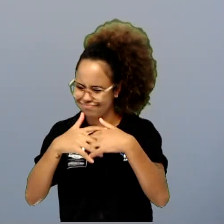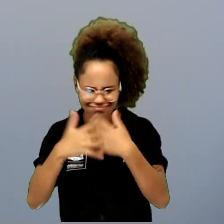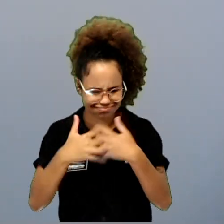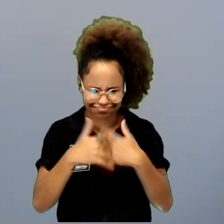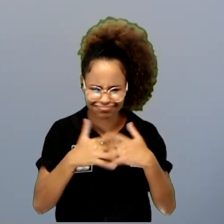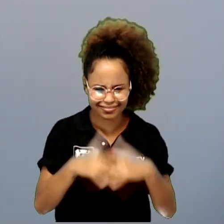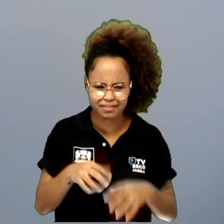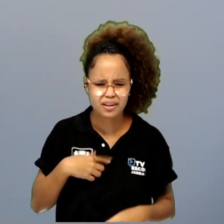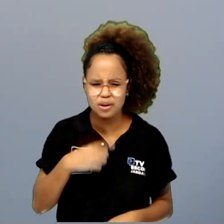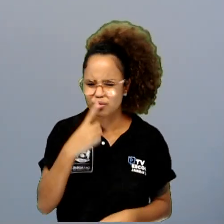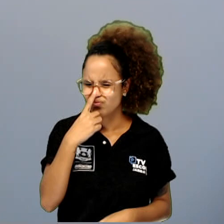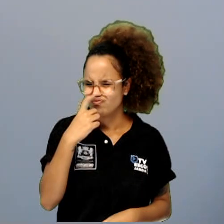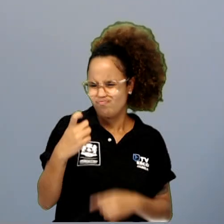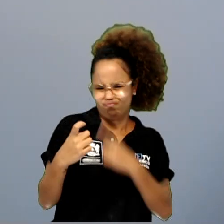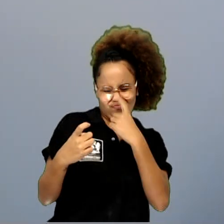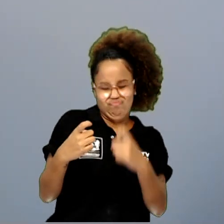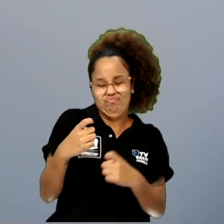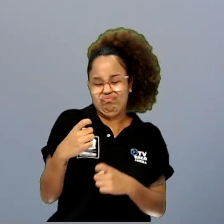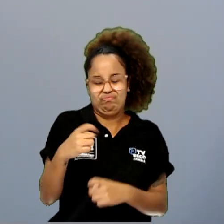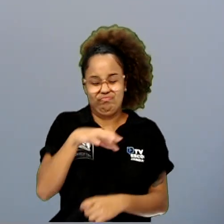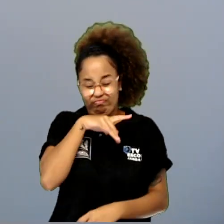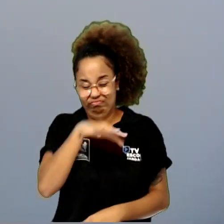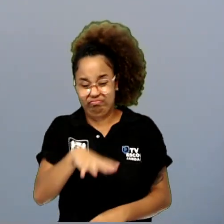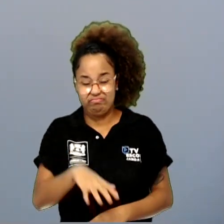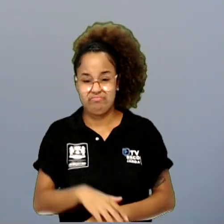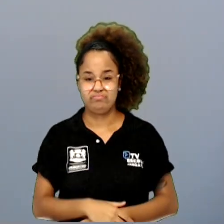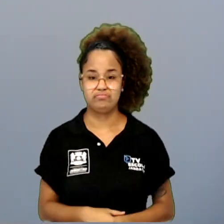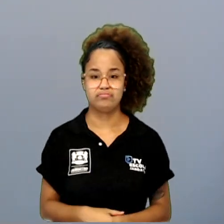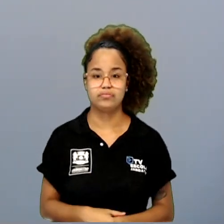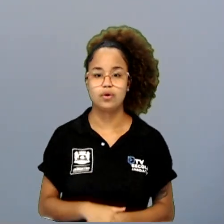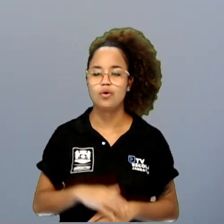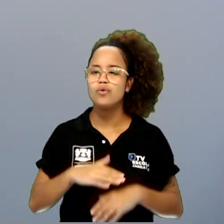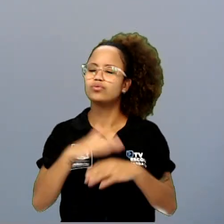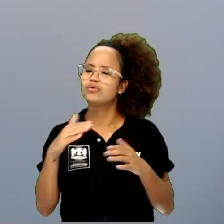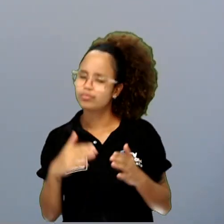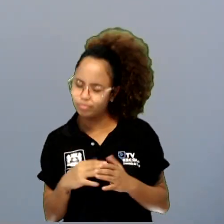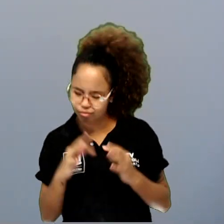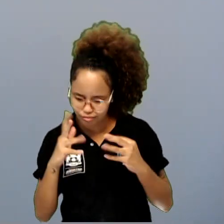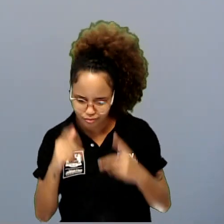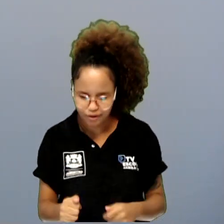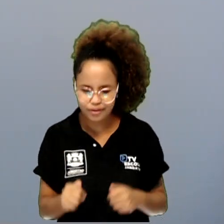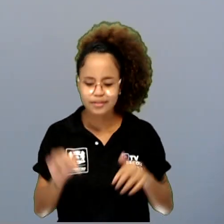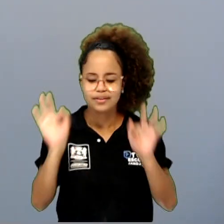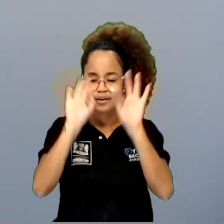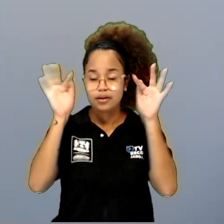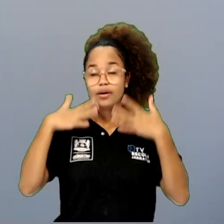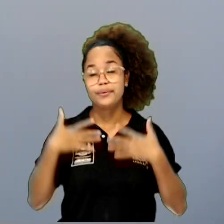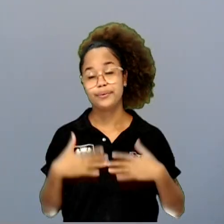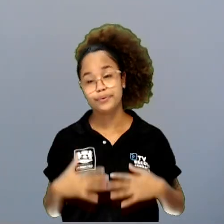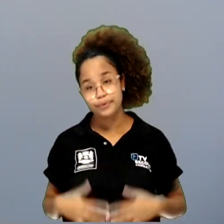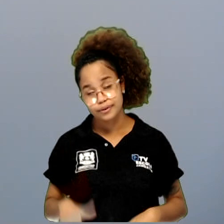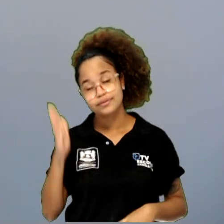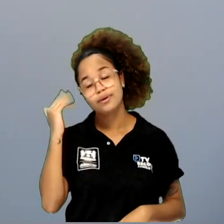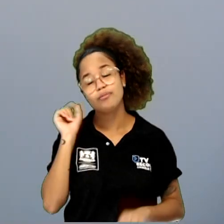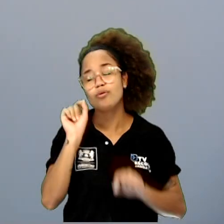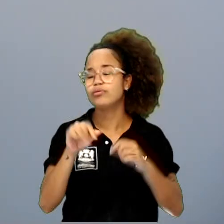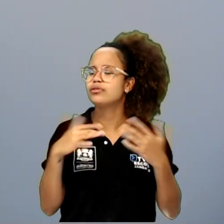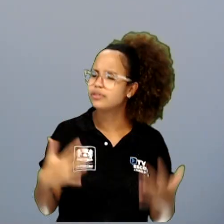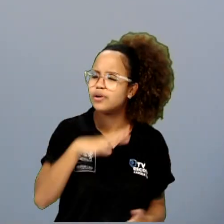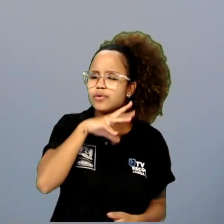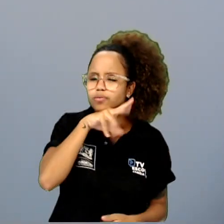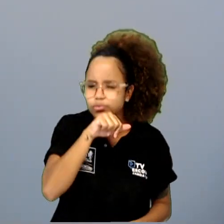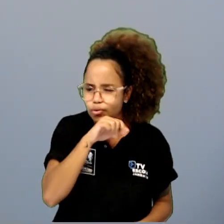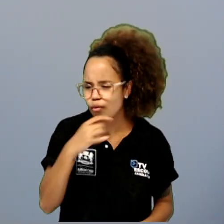deixando um cheirinho ruim danado. Todos ficaram felizes, respirando aliviados. Ao saber qual era o bicho, o medo